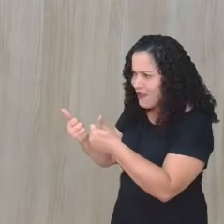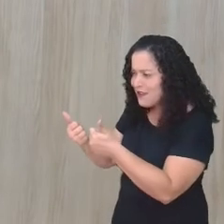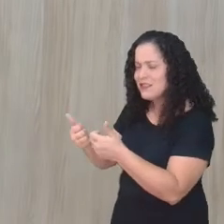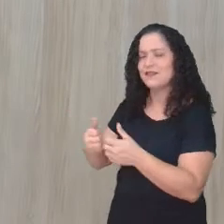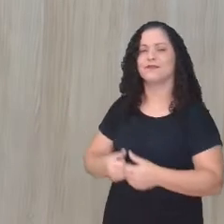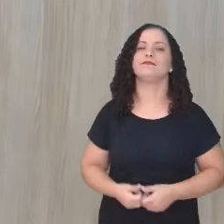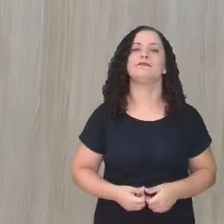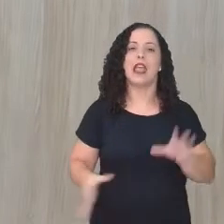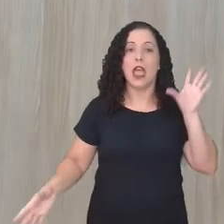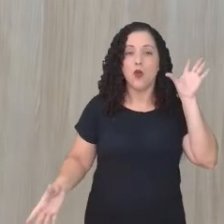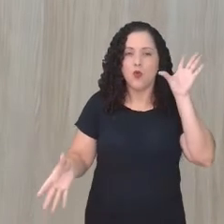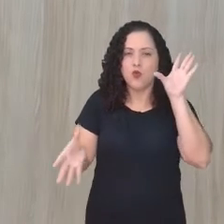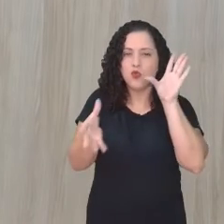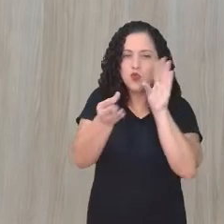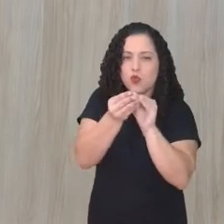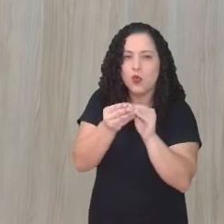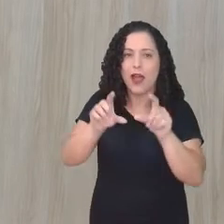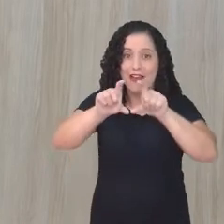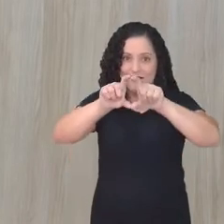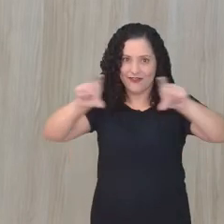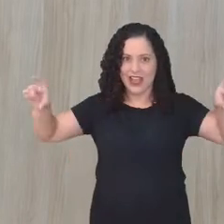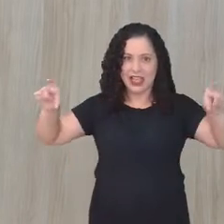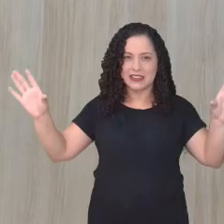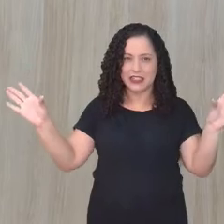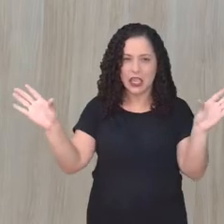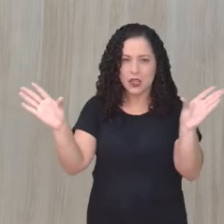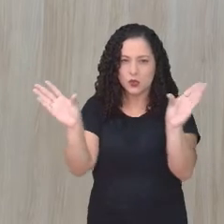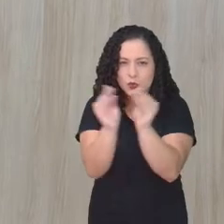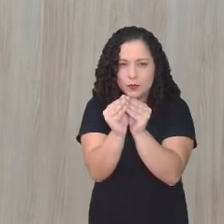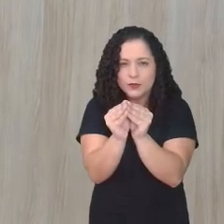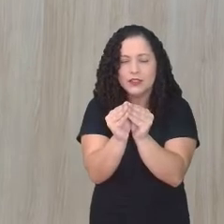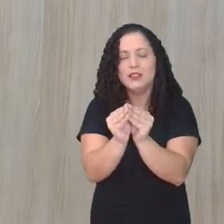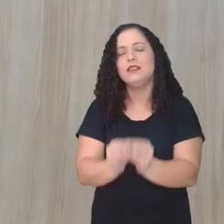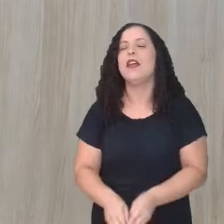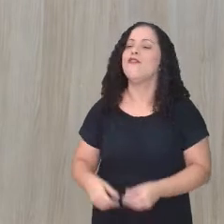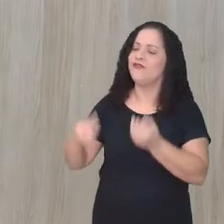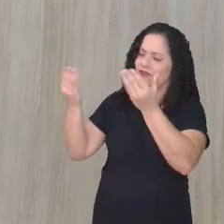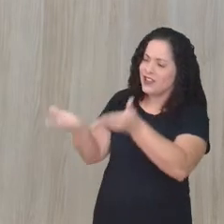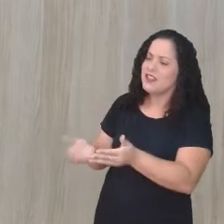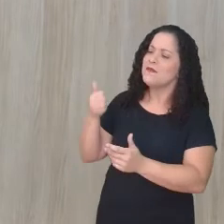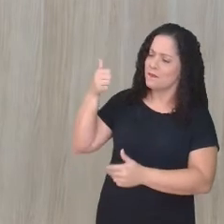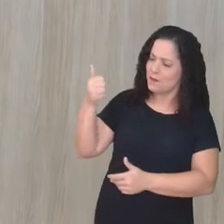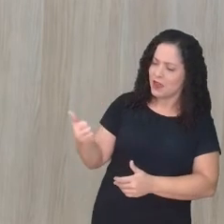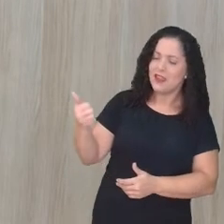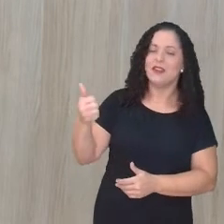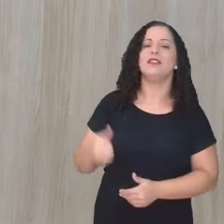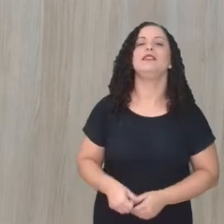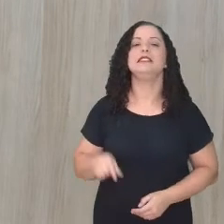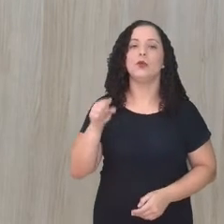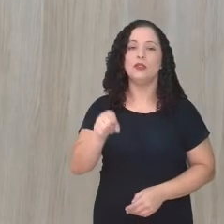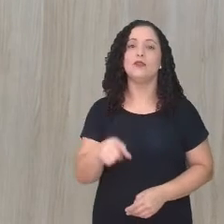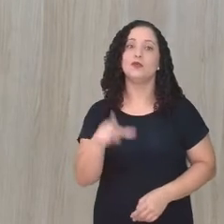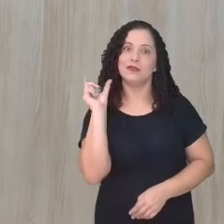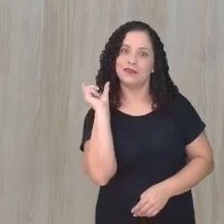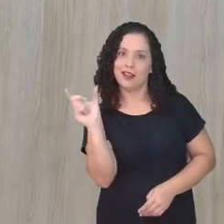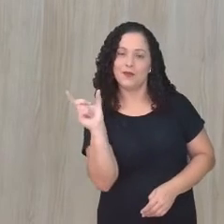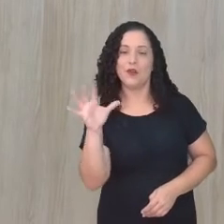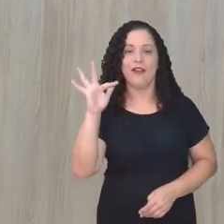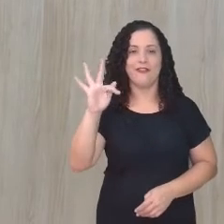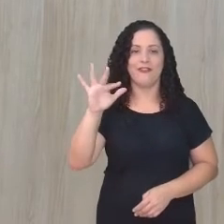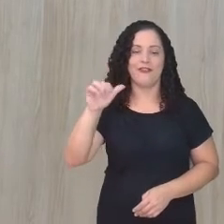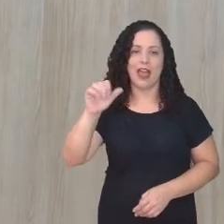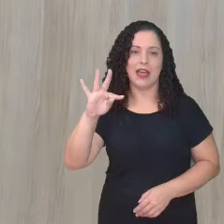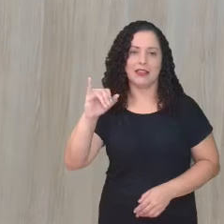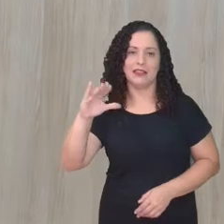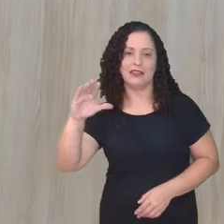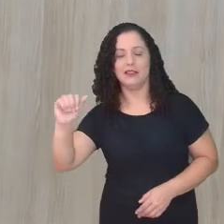né? É o você pela metade. Você está bem? Não é? Então, é uma linguagem fática, não é? E aí a